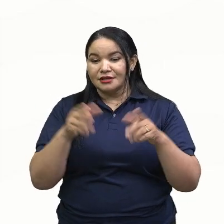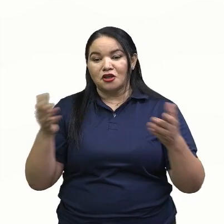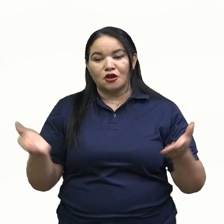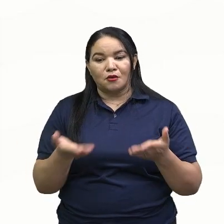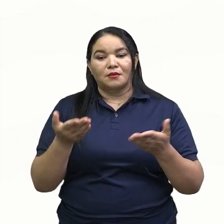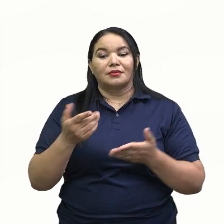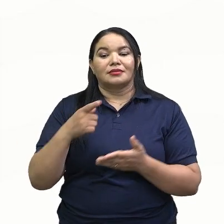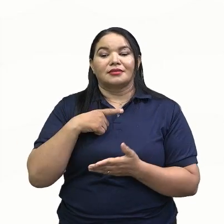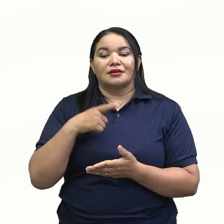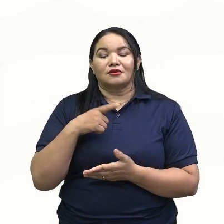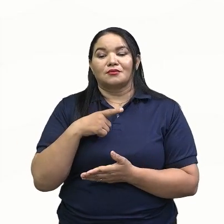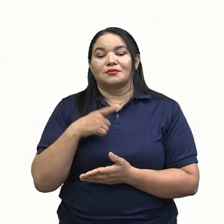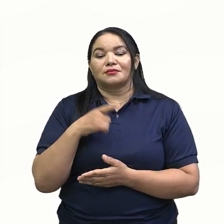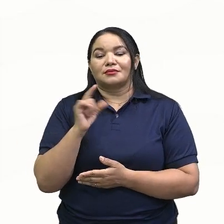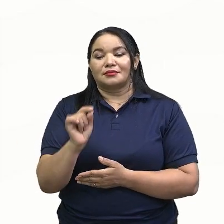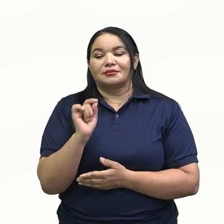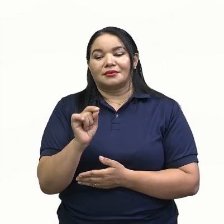aqui